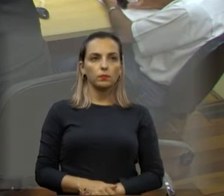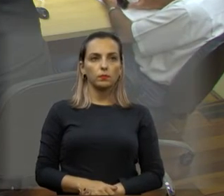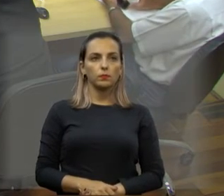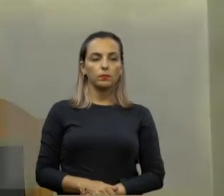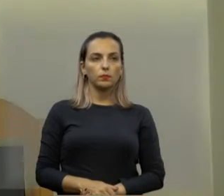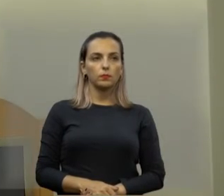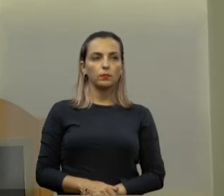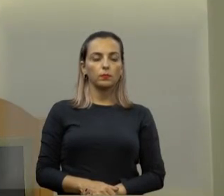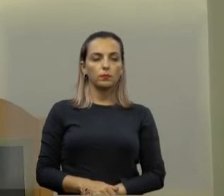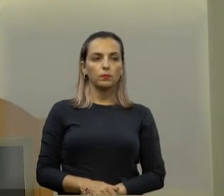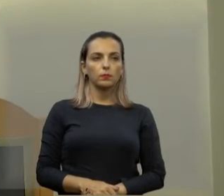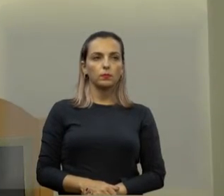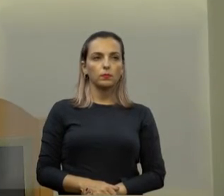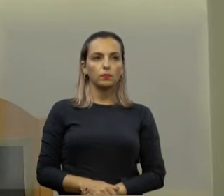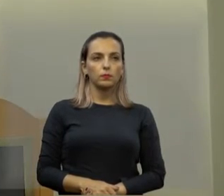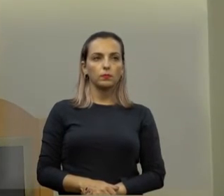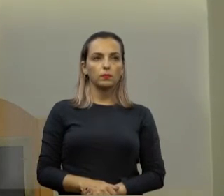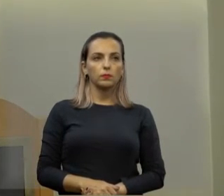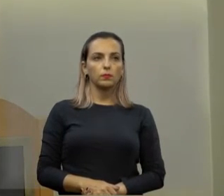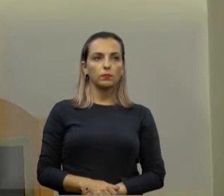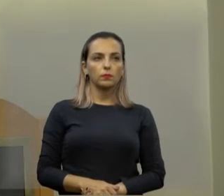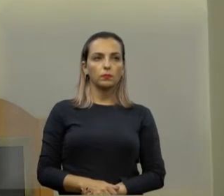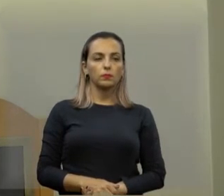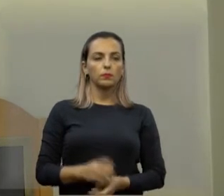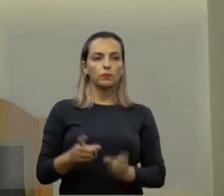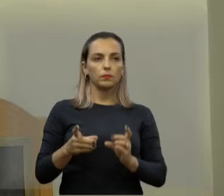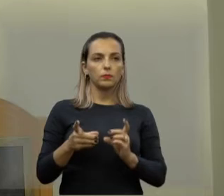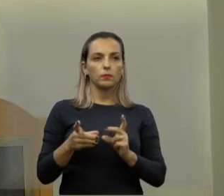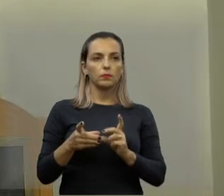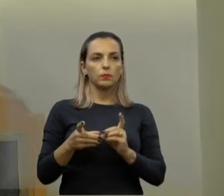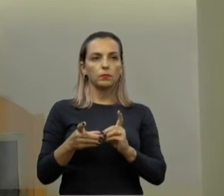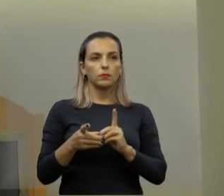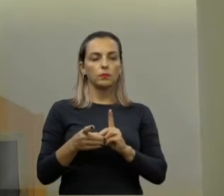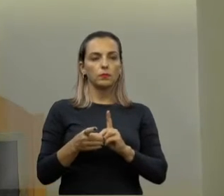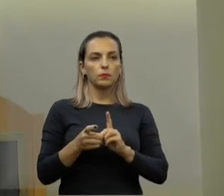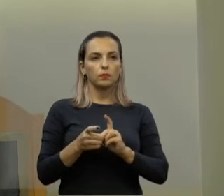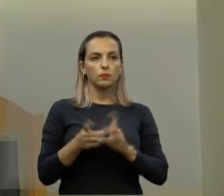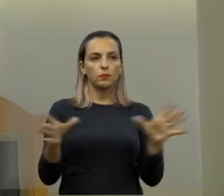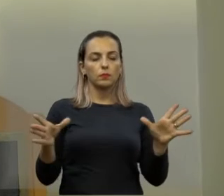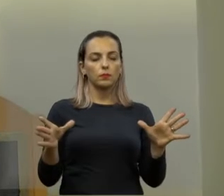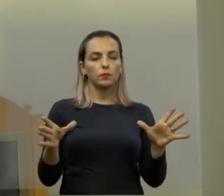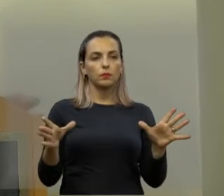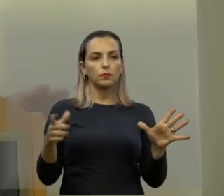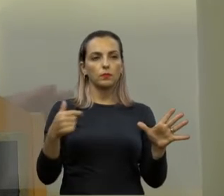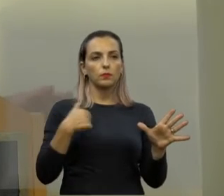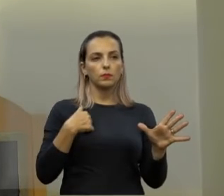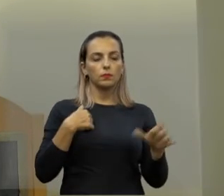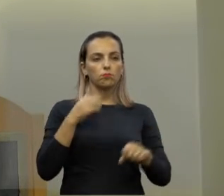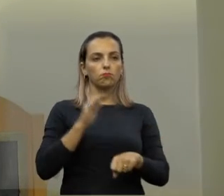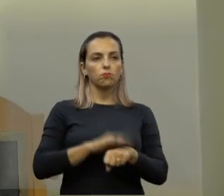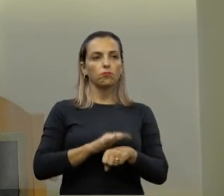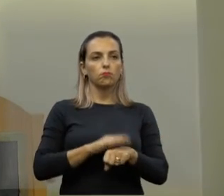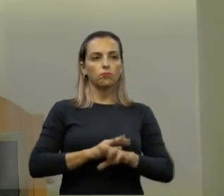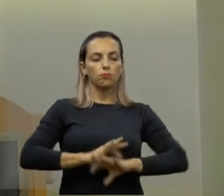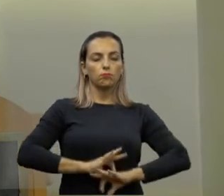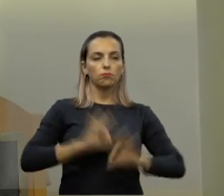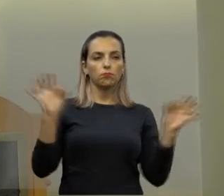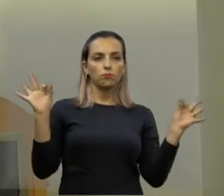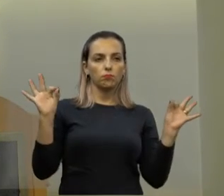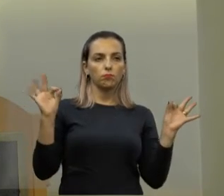e a Democracia eu sou um Democrata perfeito